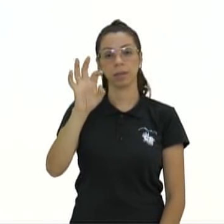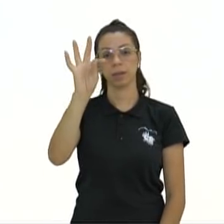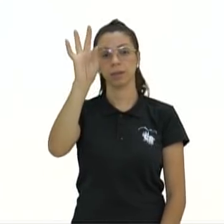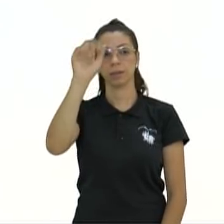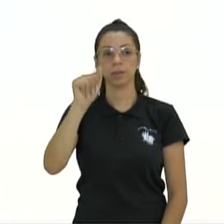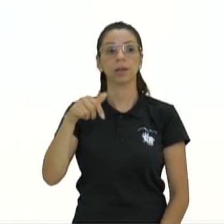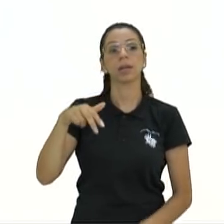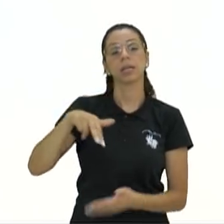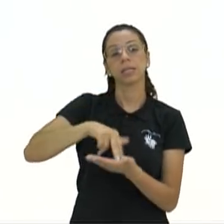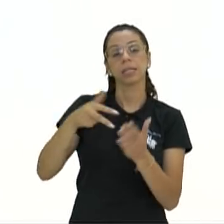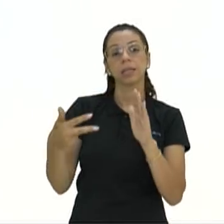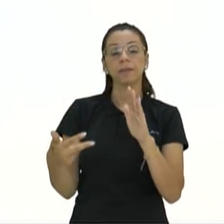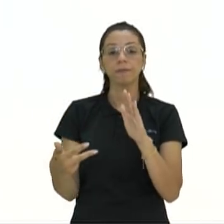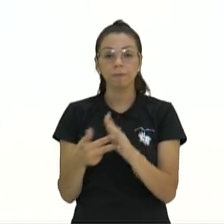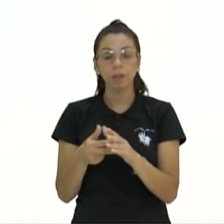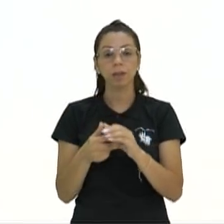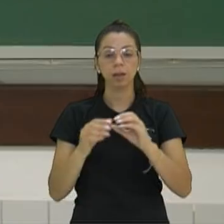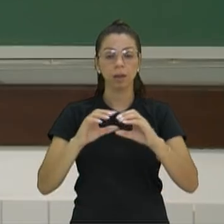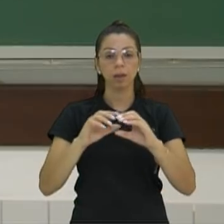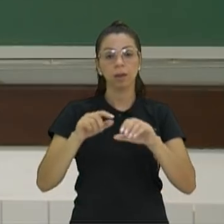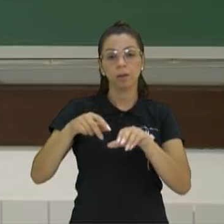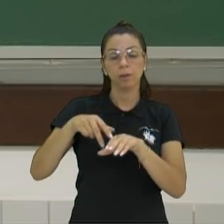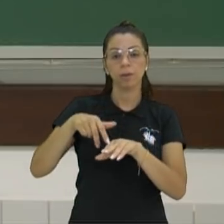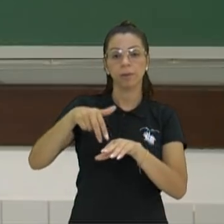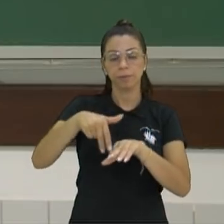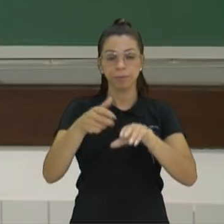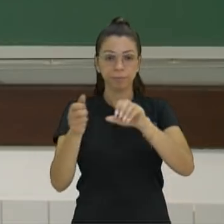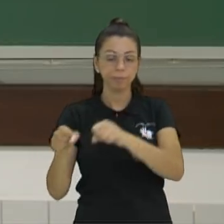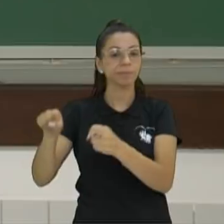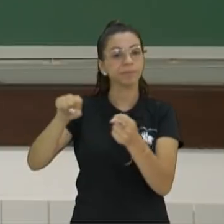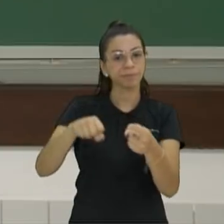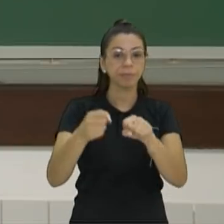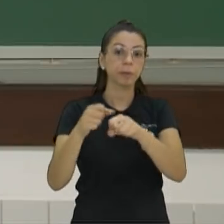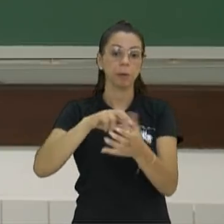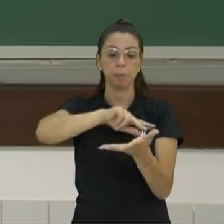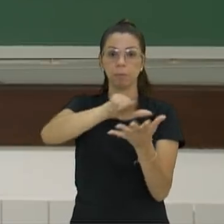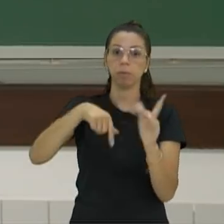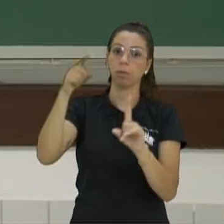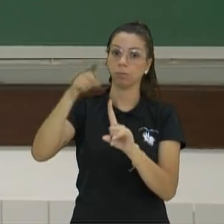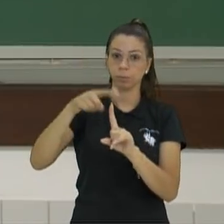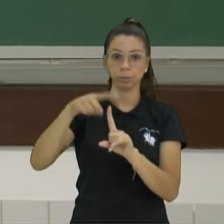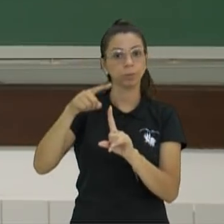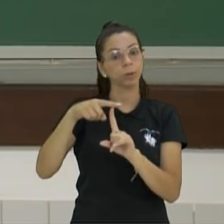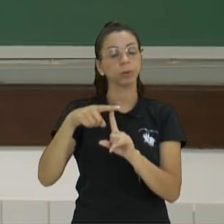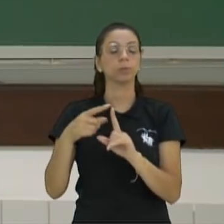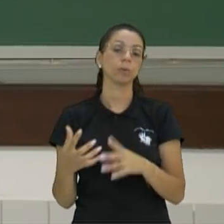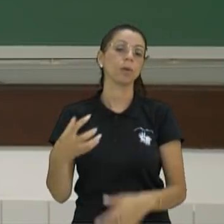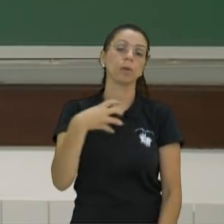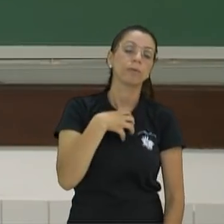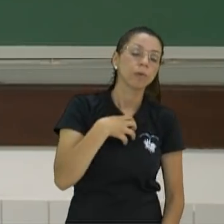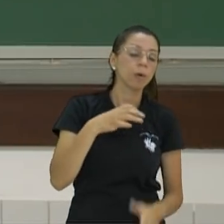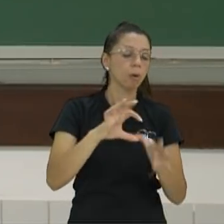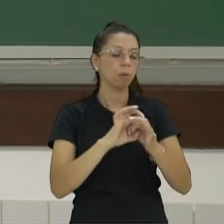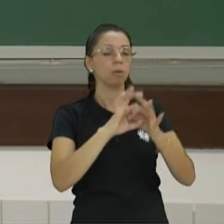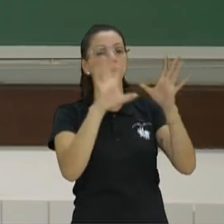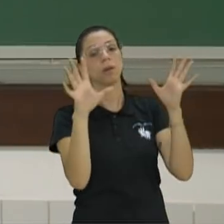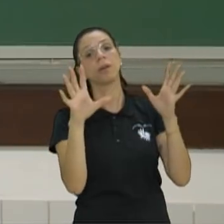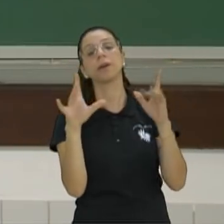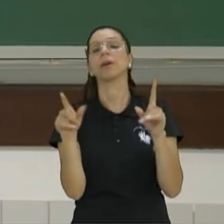patins numa prancha. E nós vimos aí as várias modalidades do skate, né? O estilo livre,